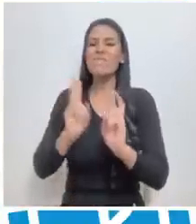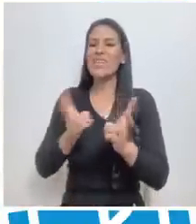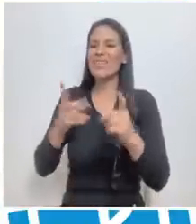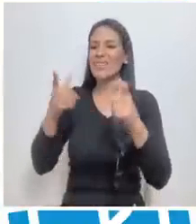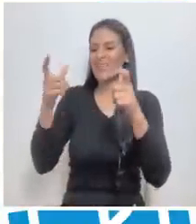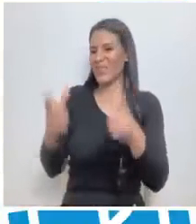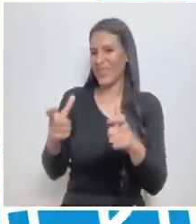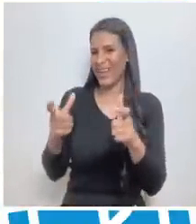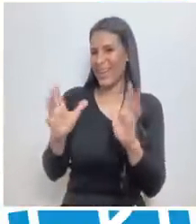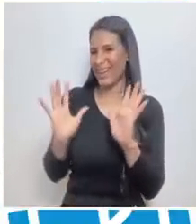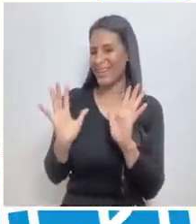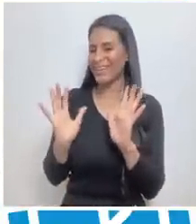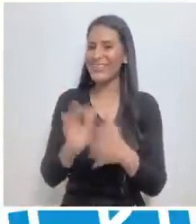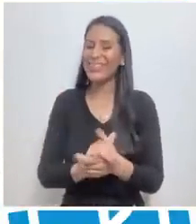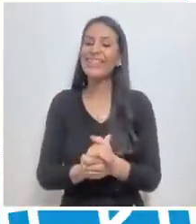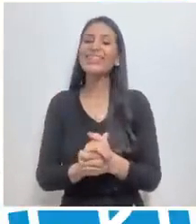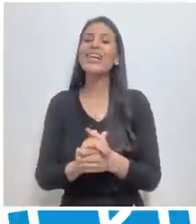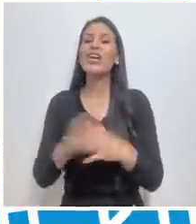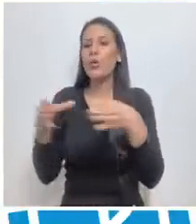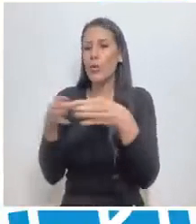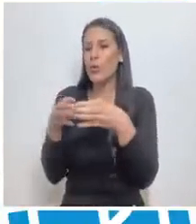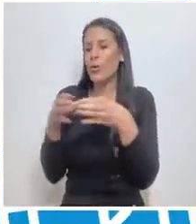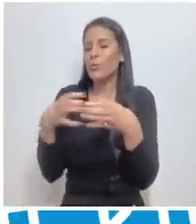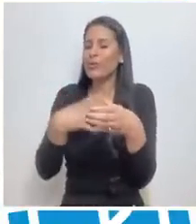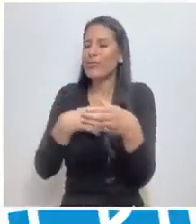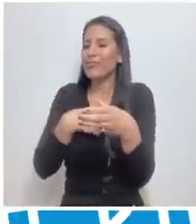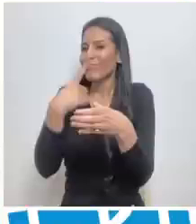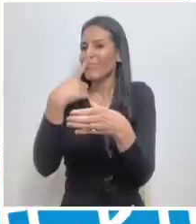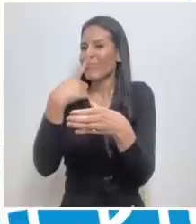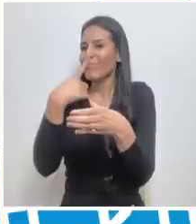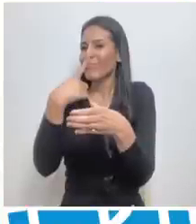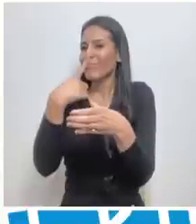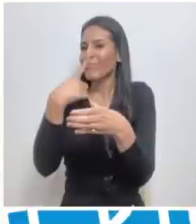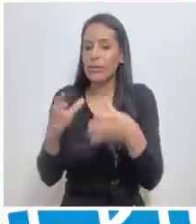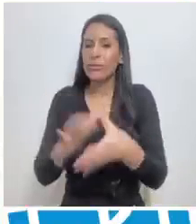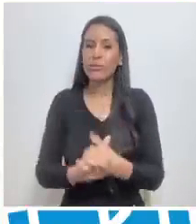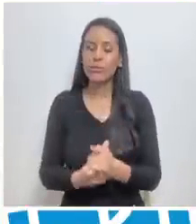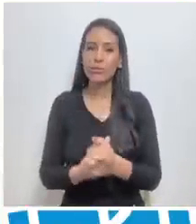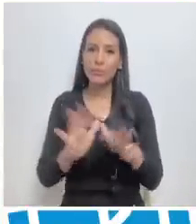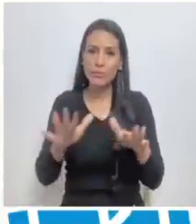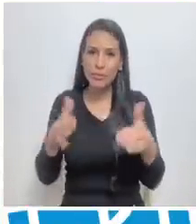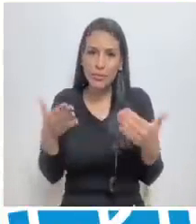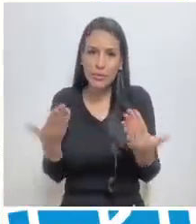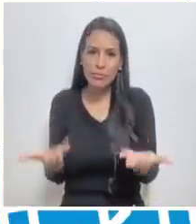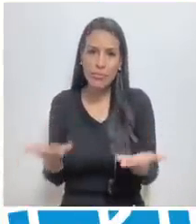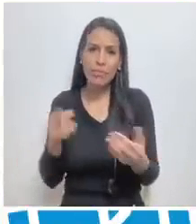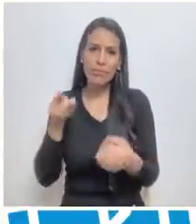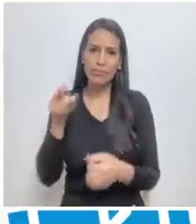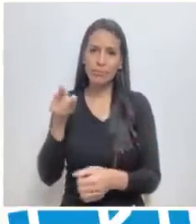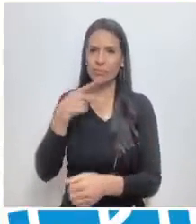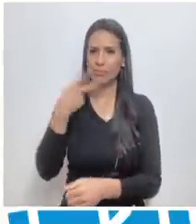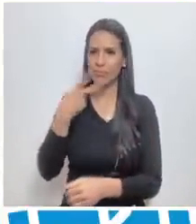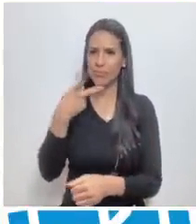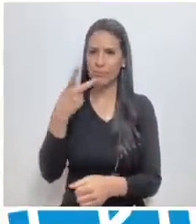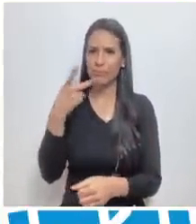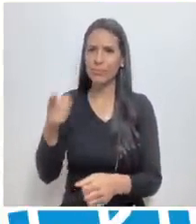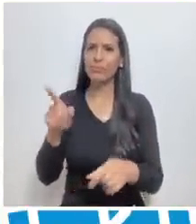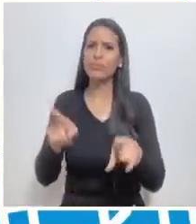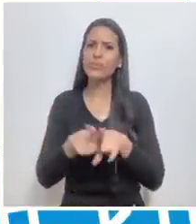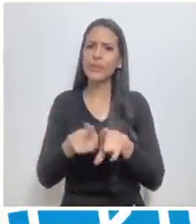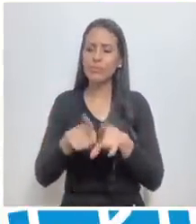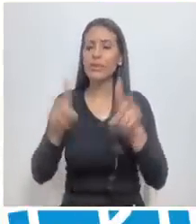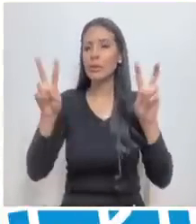processo né, nessa comissão, Maria Helena, que você citou, né, para discutir